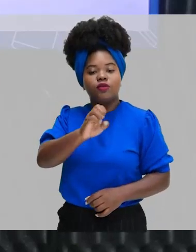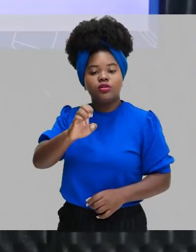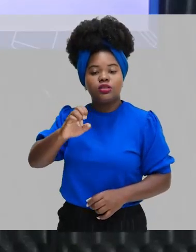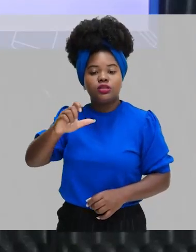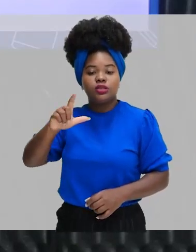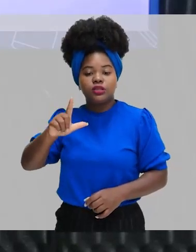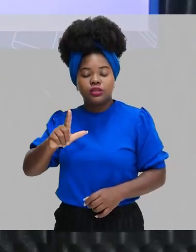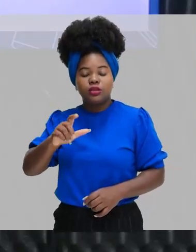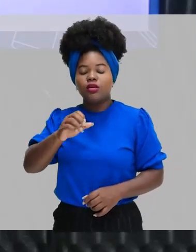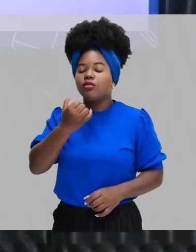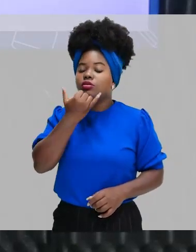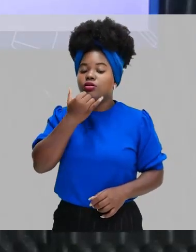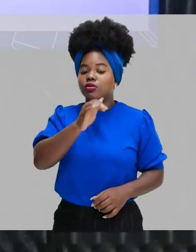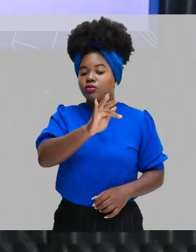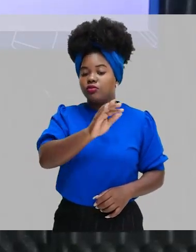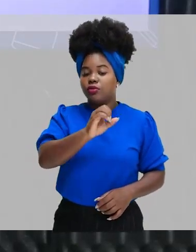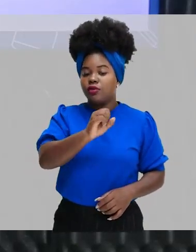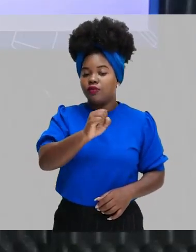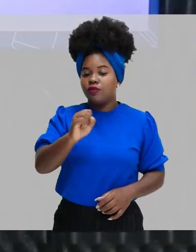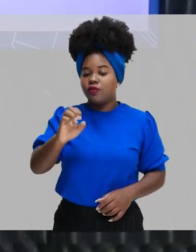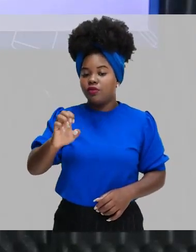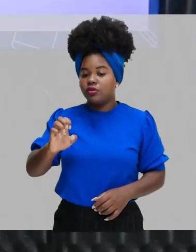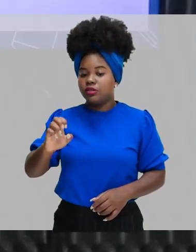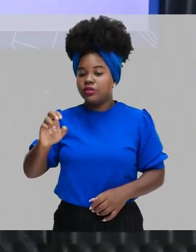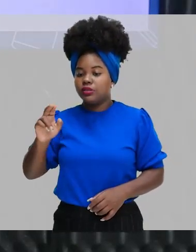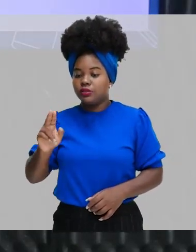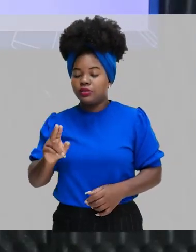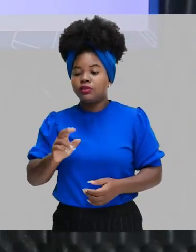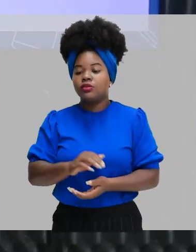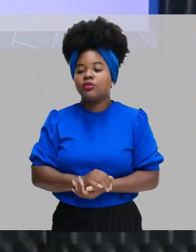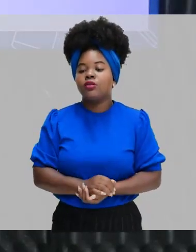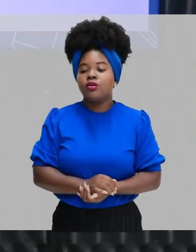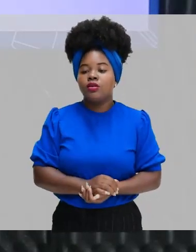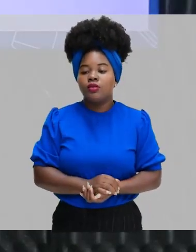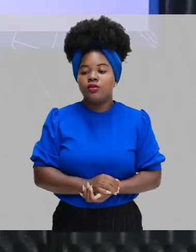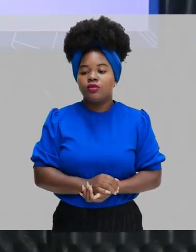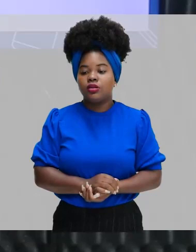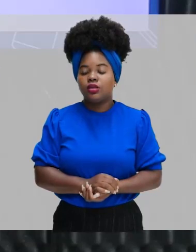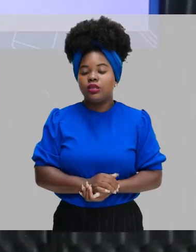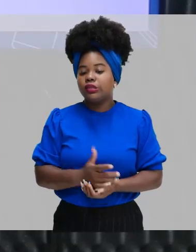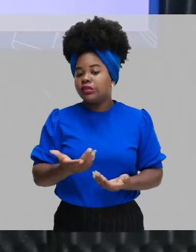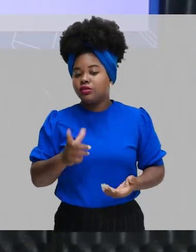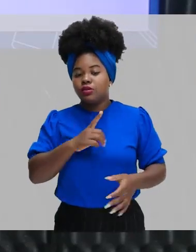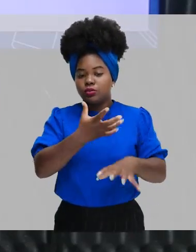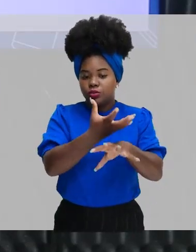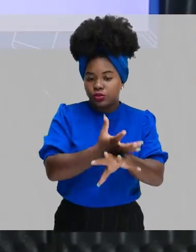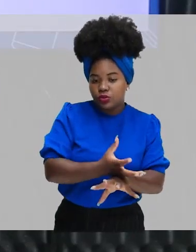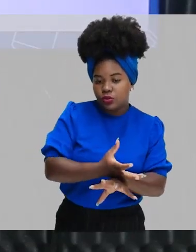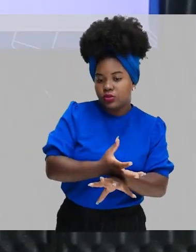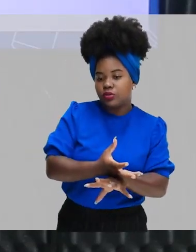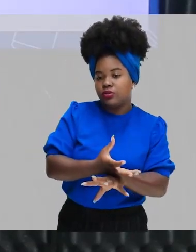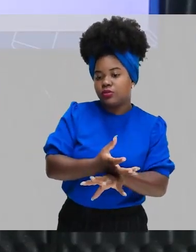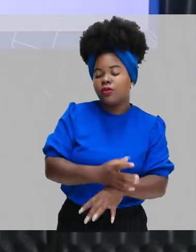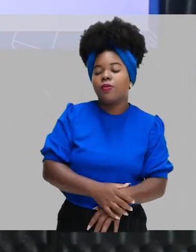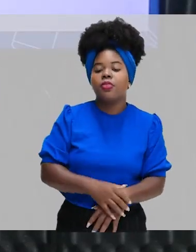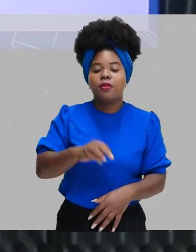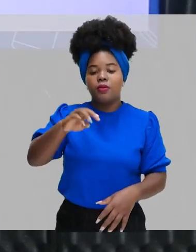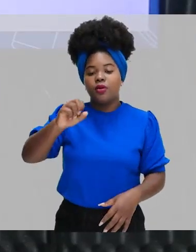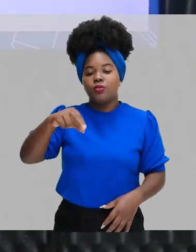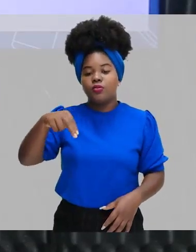os os ossos de um mamute E aí a partir desses ossos se determinou a idade né